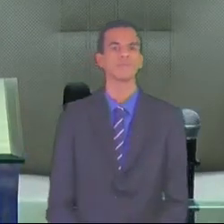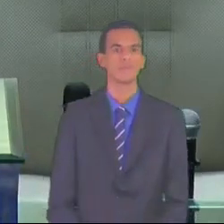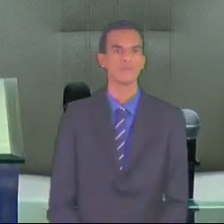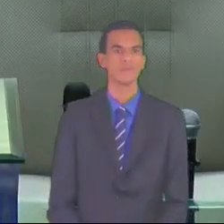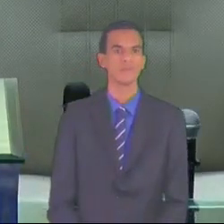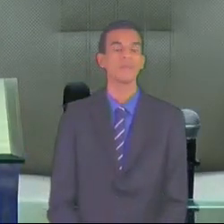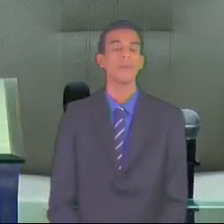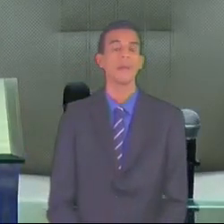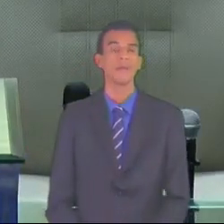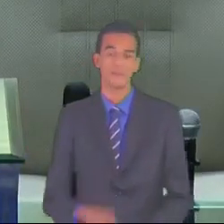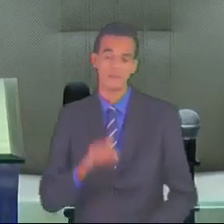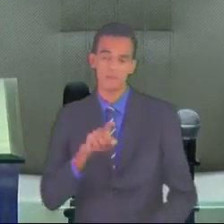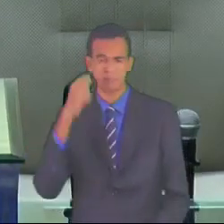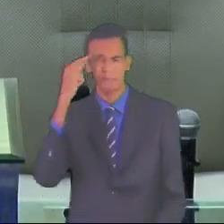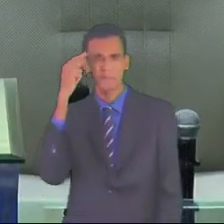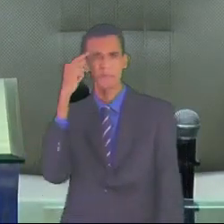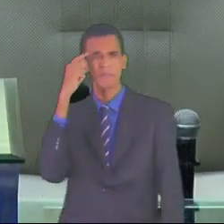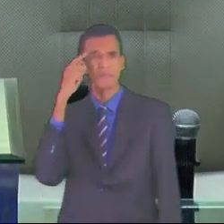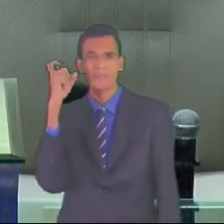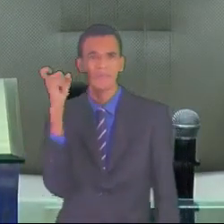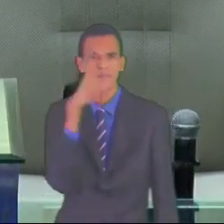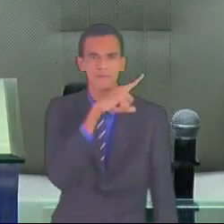que parecem difíceis,